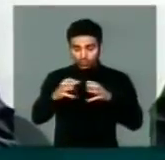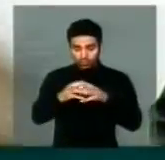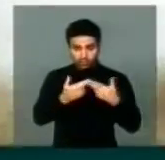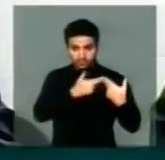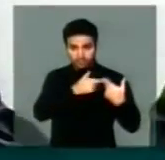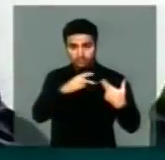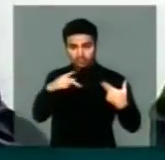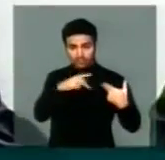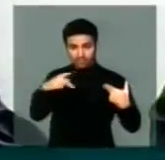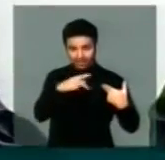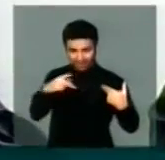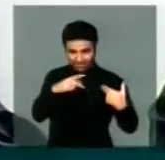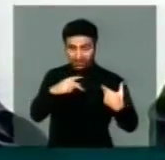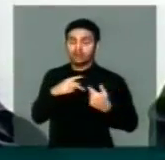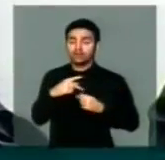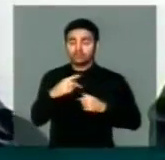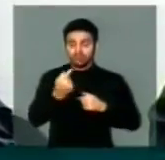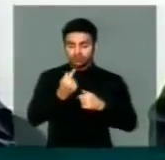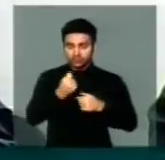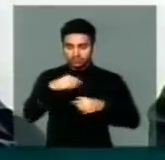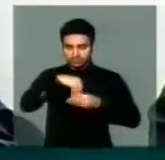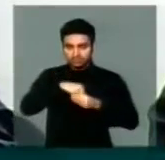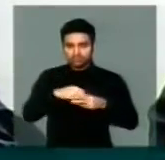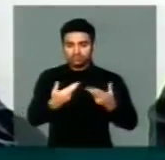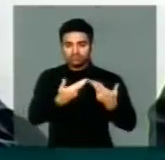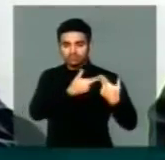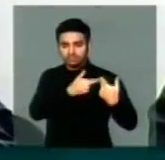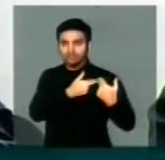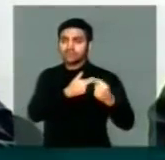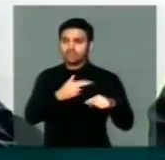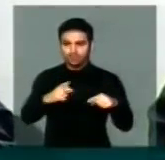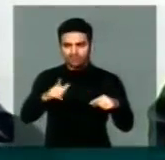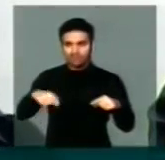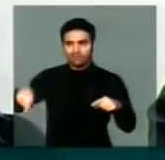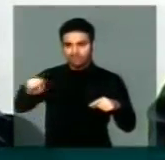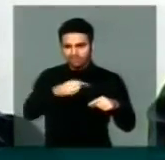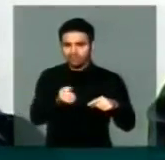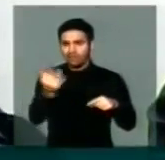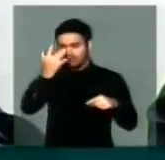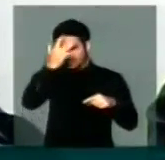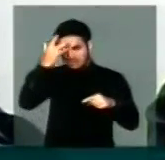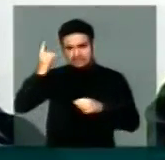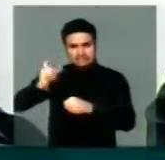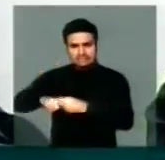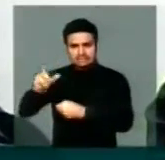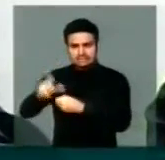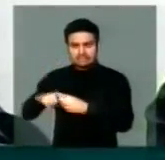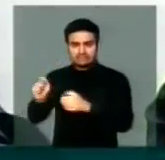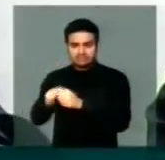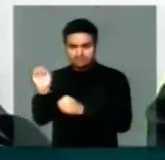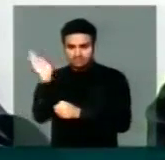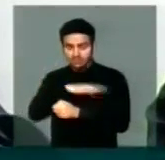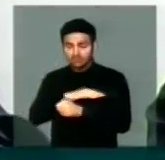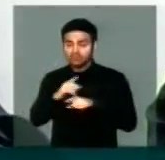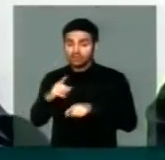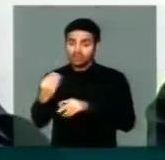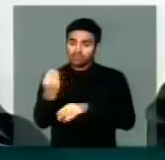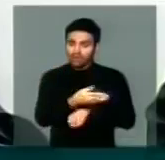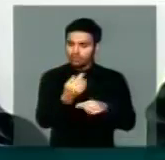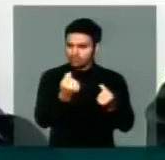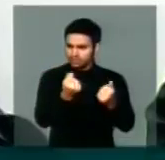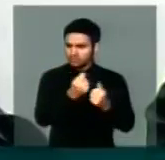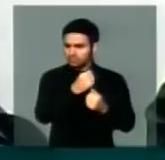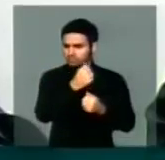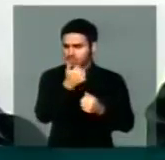do PP, que está muito vinculado a inúmeras condutas criminosas de seus integrantes, diretamente para Eduardo Cunha, no dia 1º de setembro